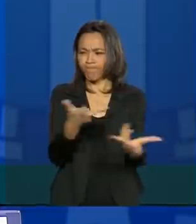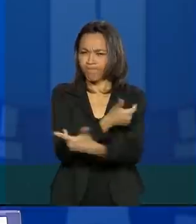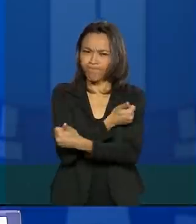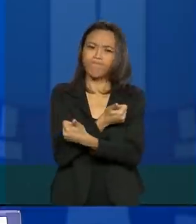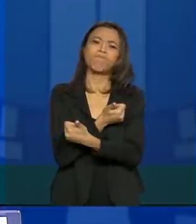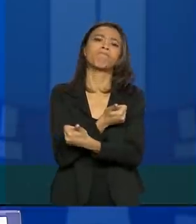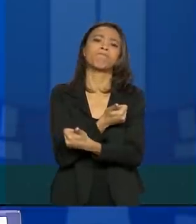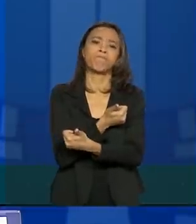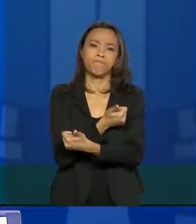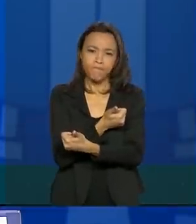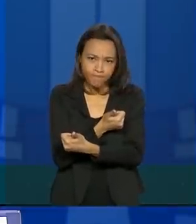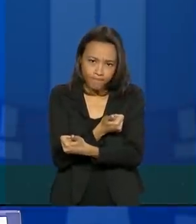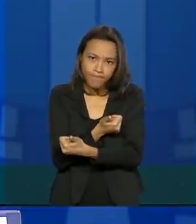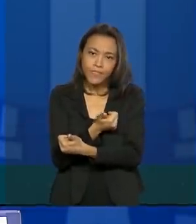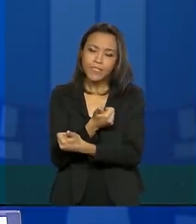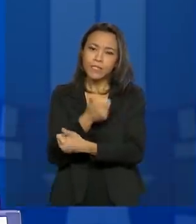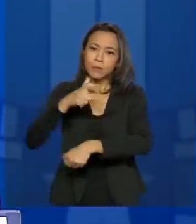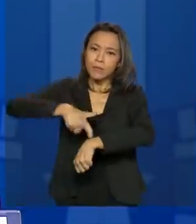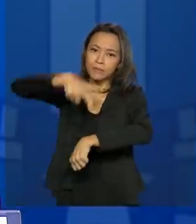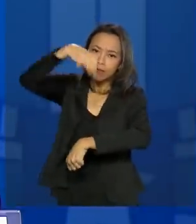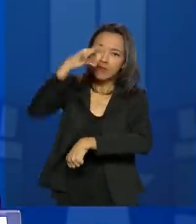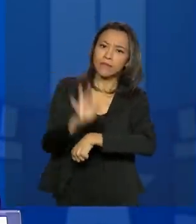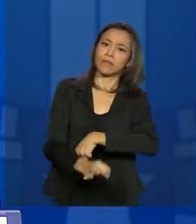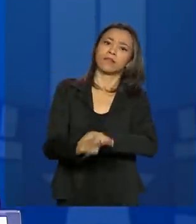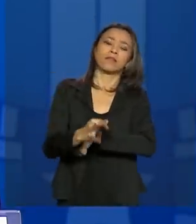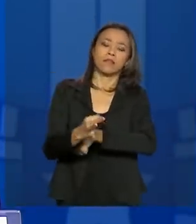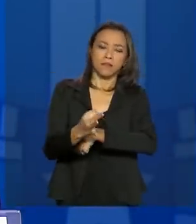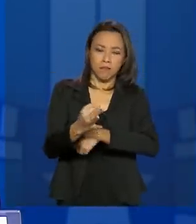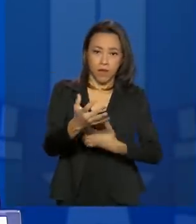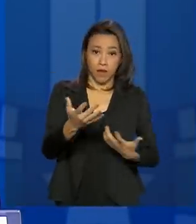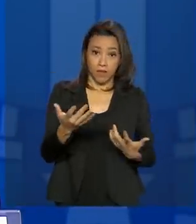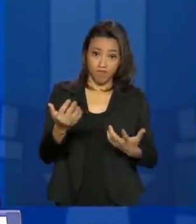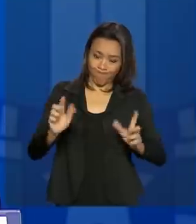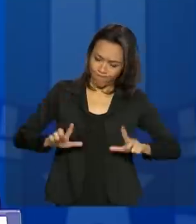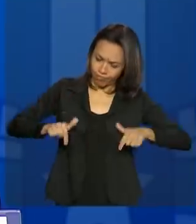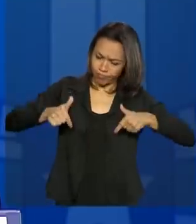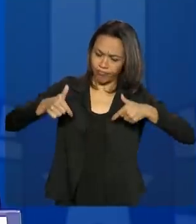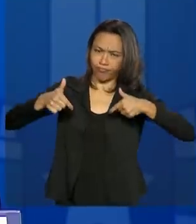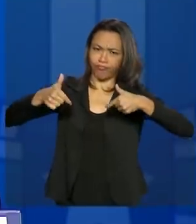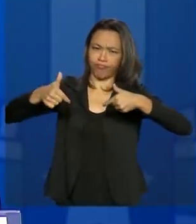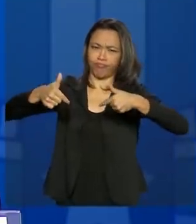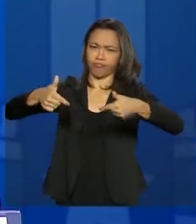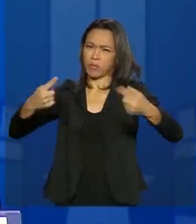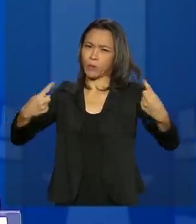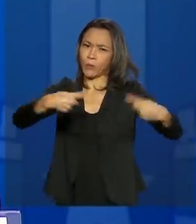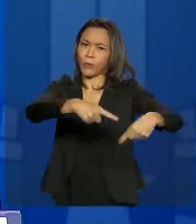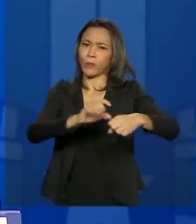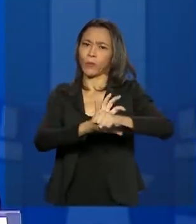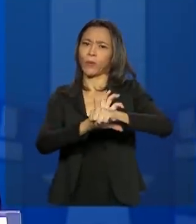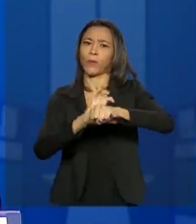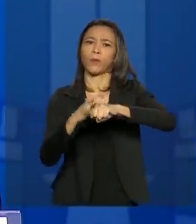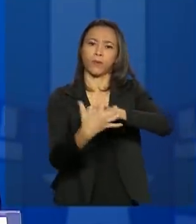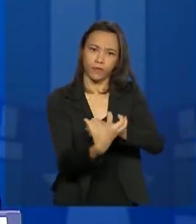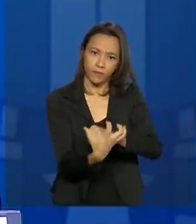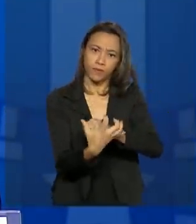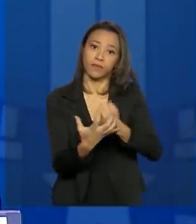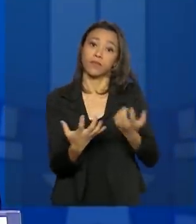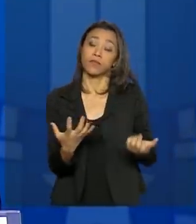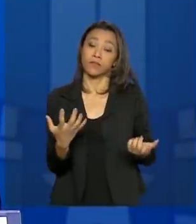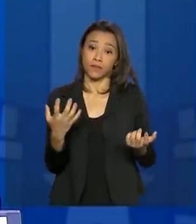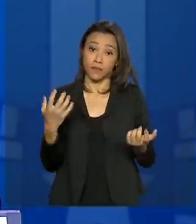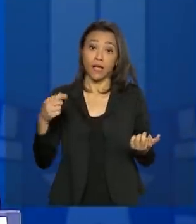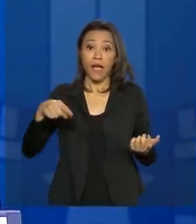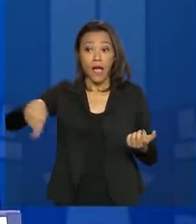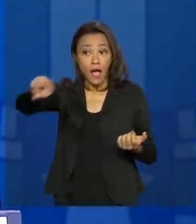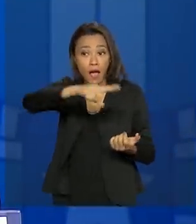momento é propício para enfrentamento do coronavírus é um onde os